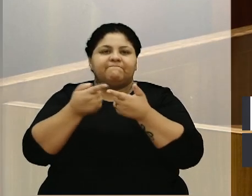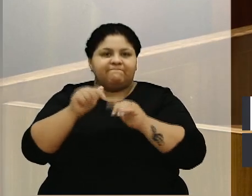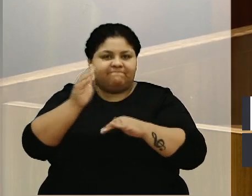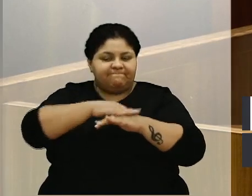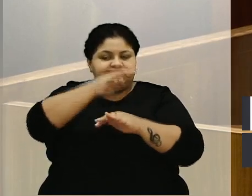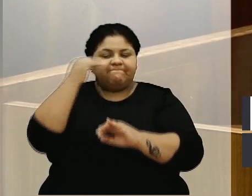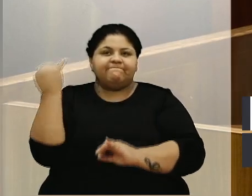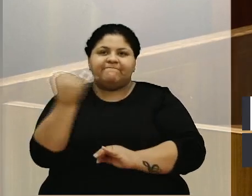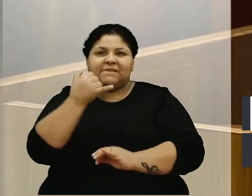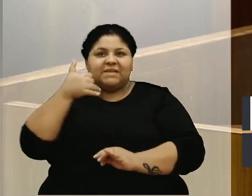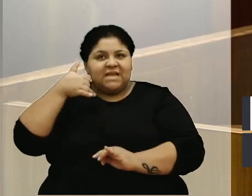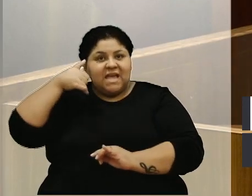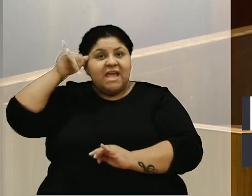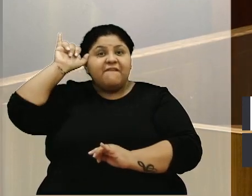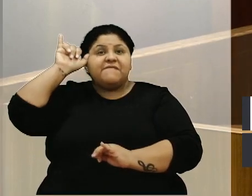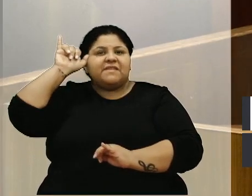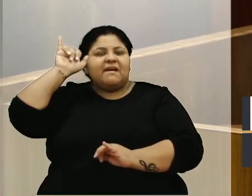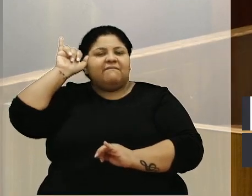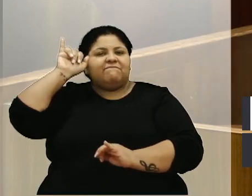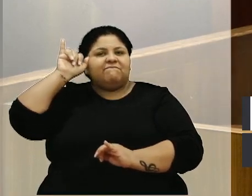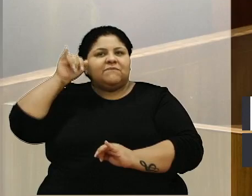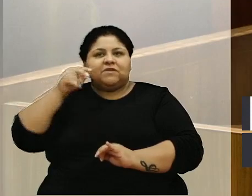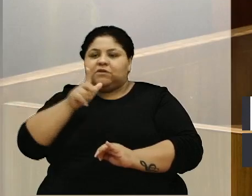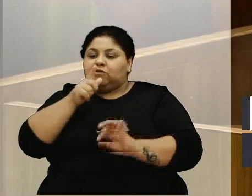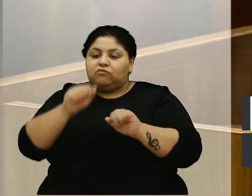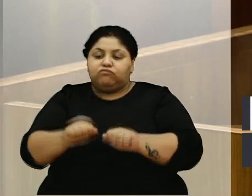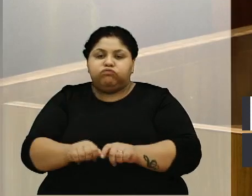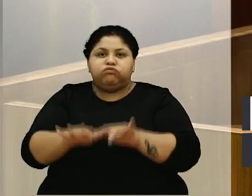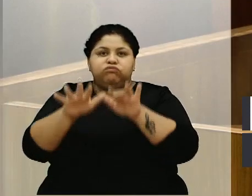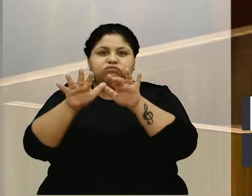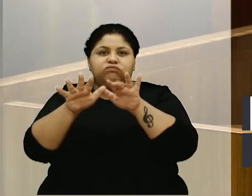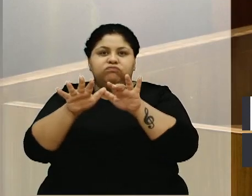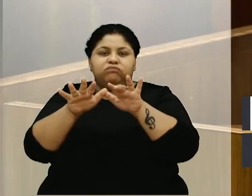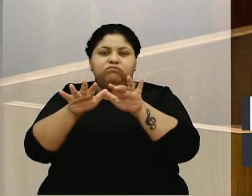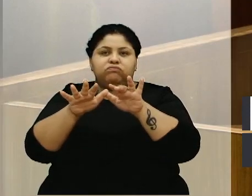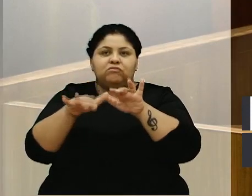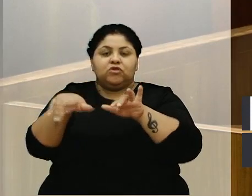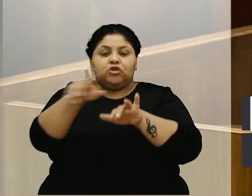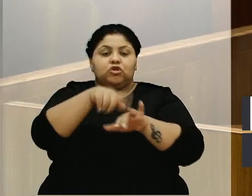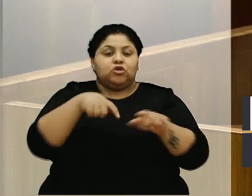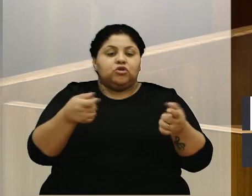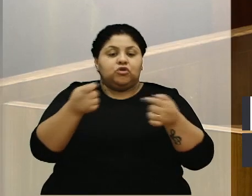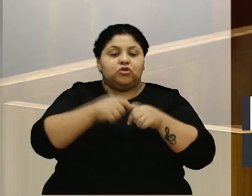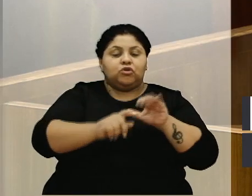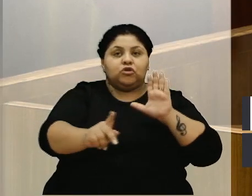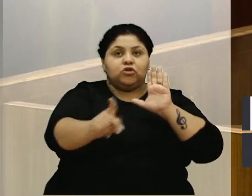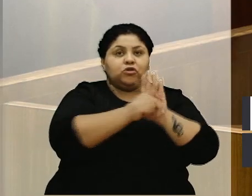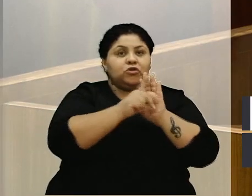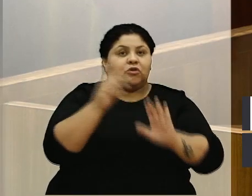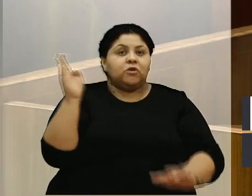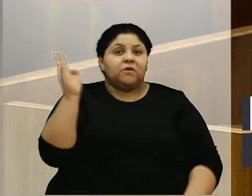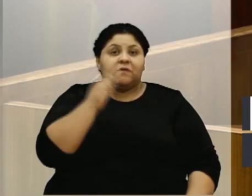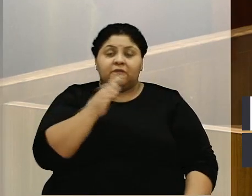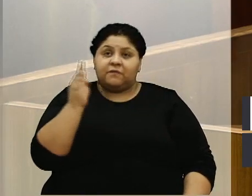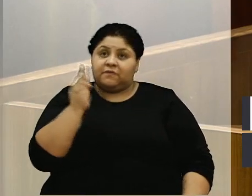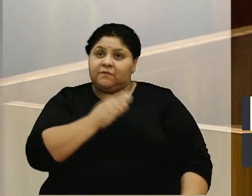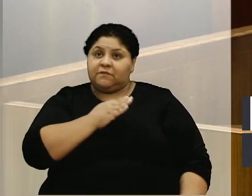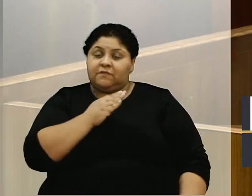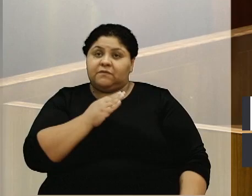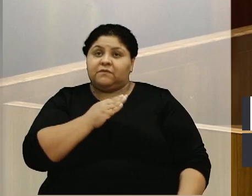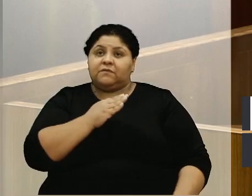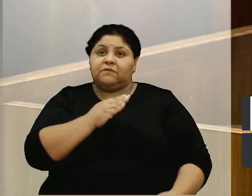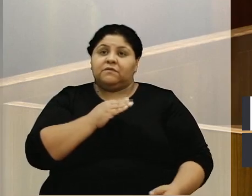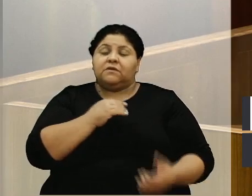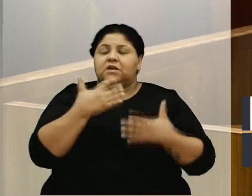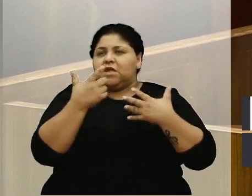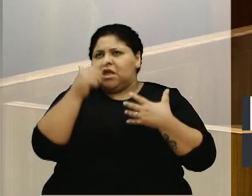importante, prevenir enchentes. É para isso que nós precisamos fazer um projeto urgente, e isso a Secretaria de Obras,